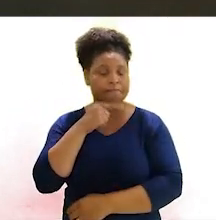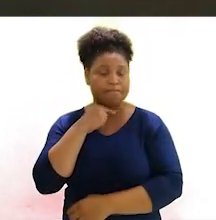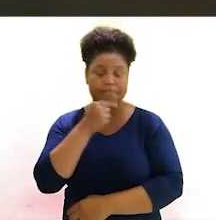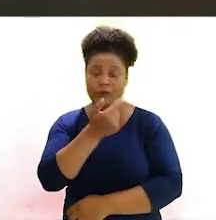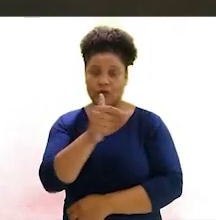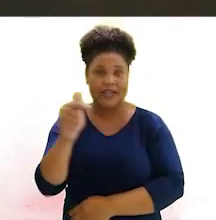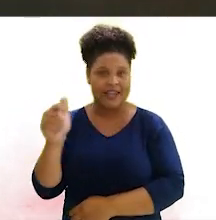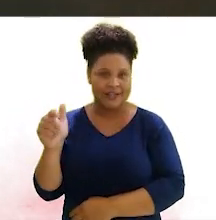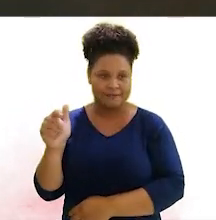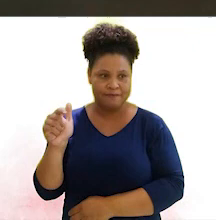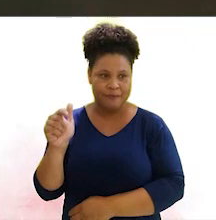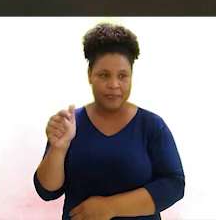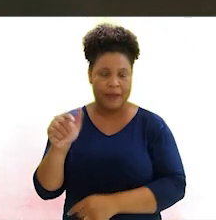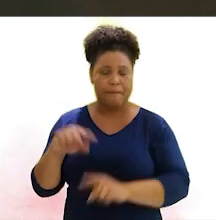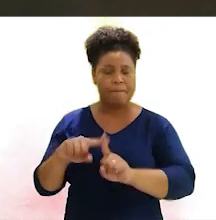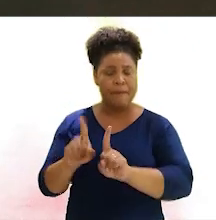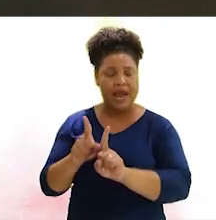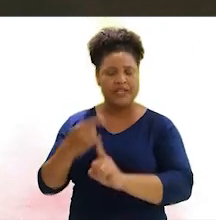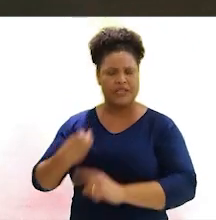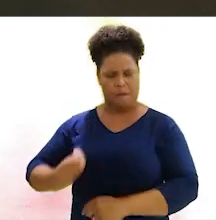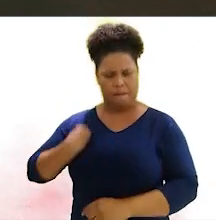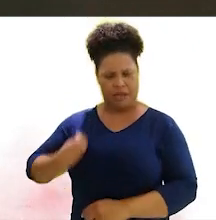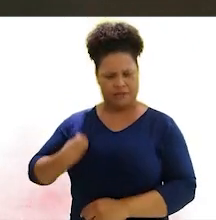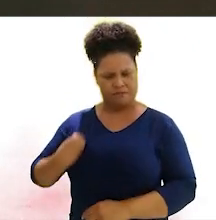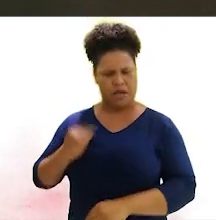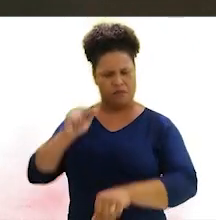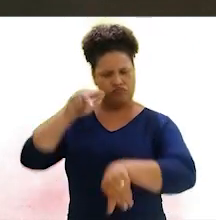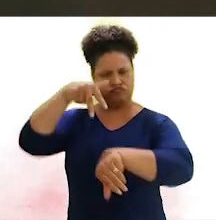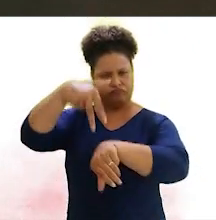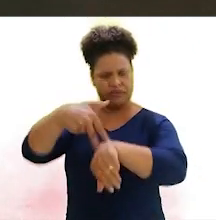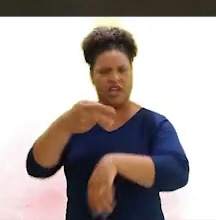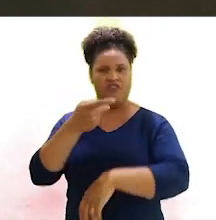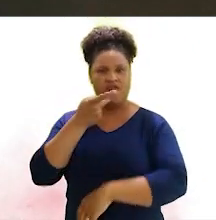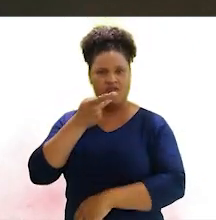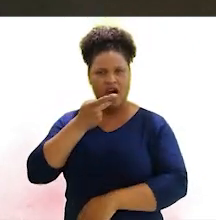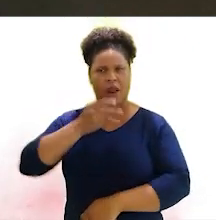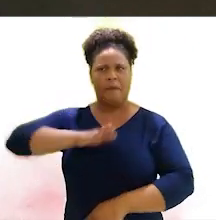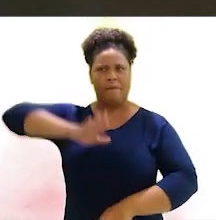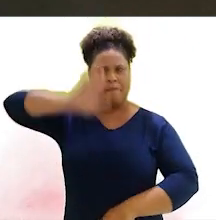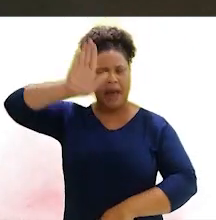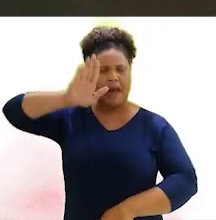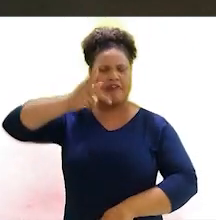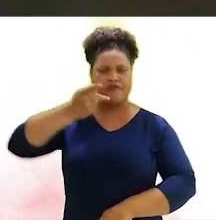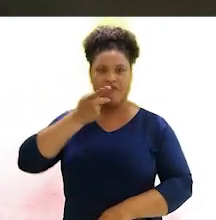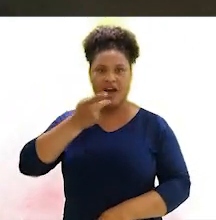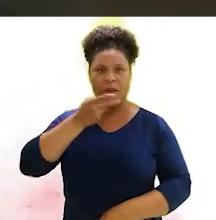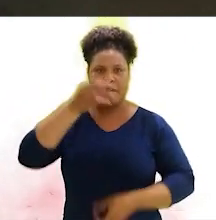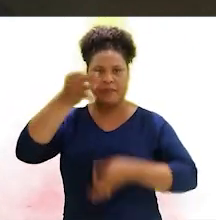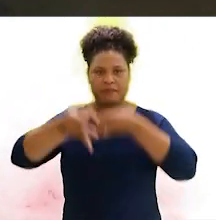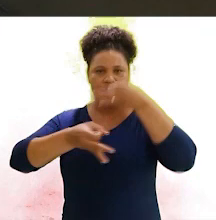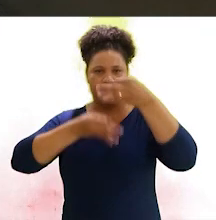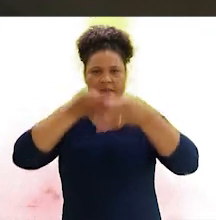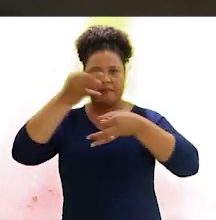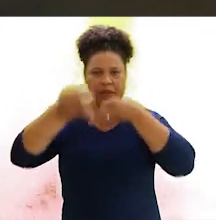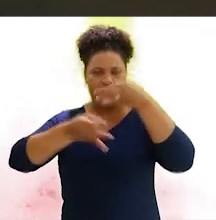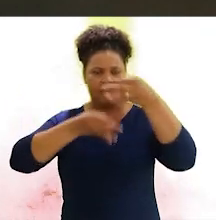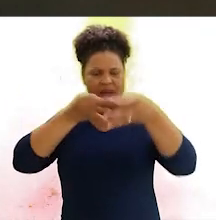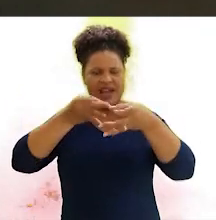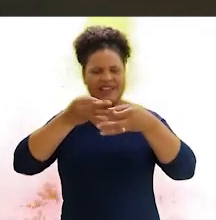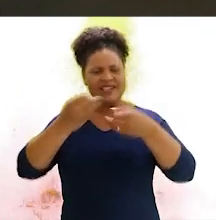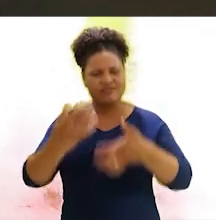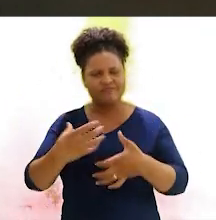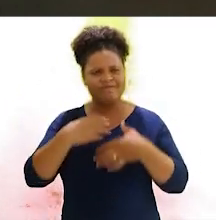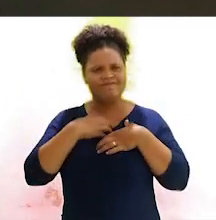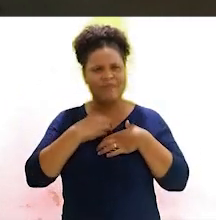falar de participar de mim por e eu sinto que eu tinha que falar dez vezes